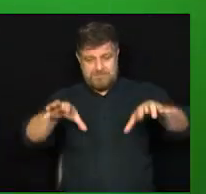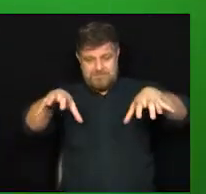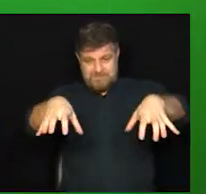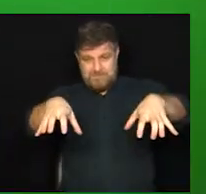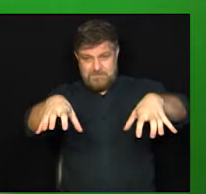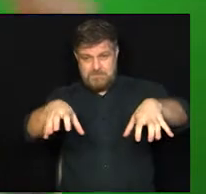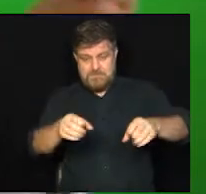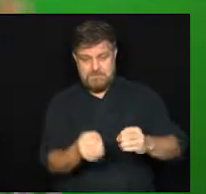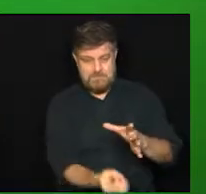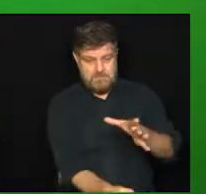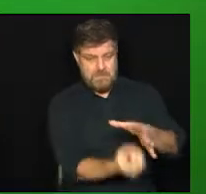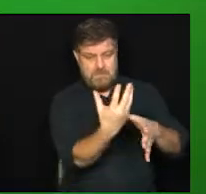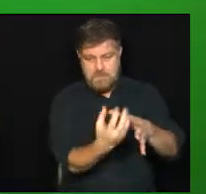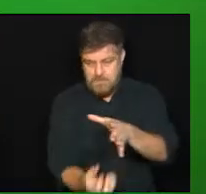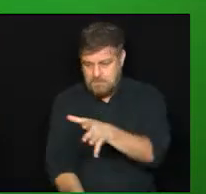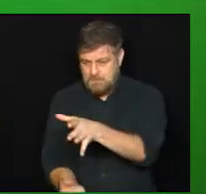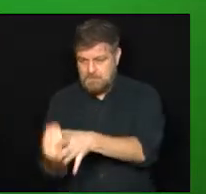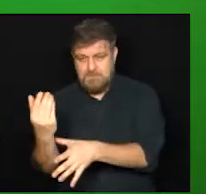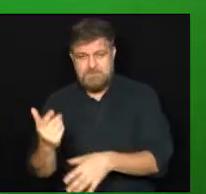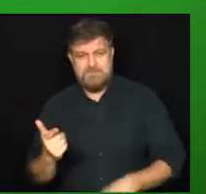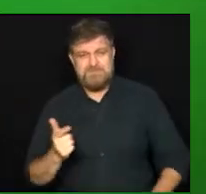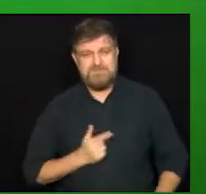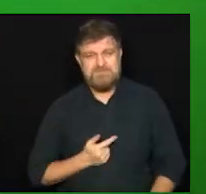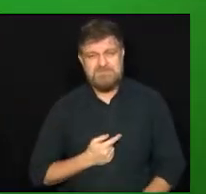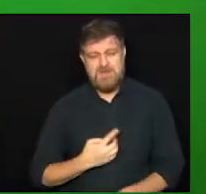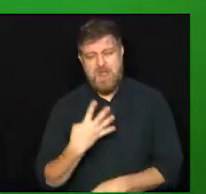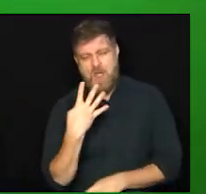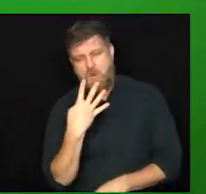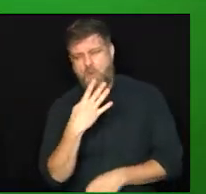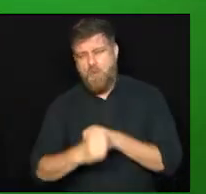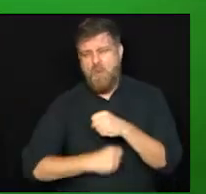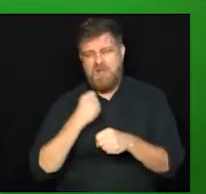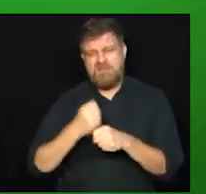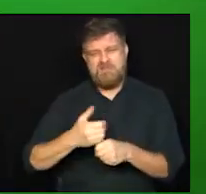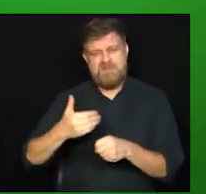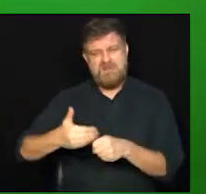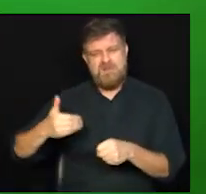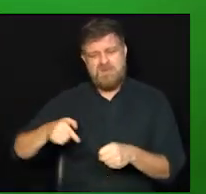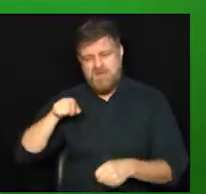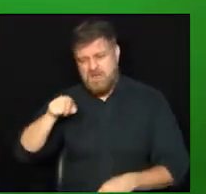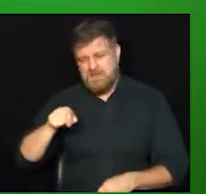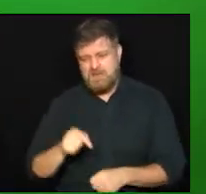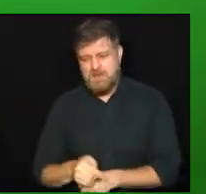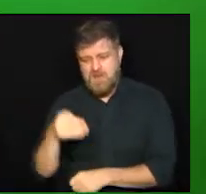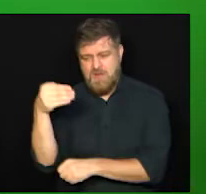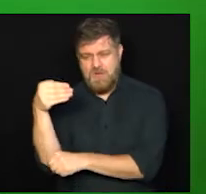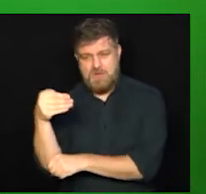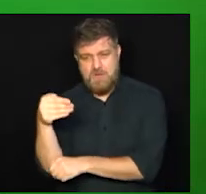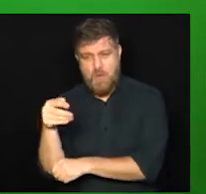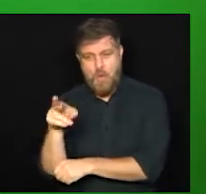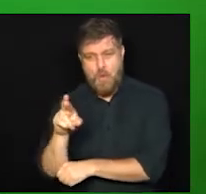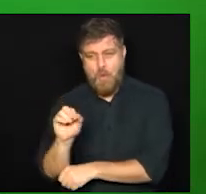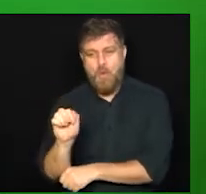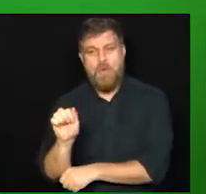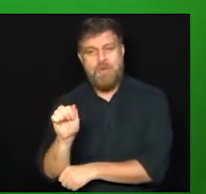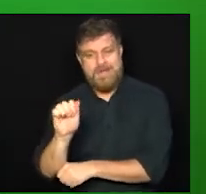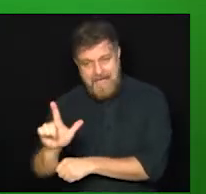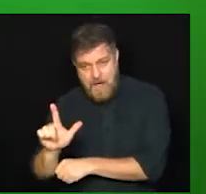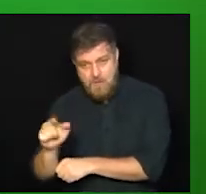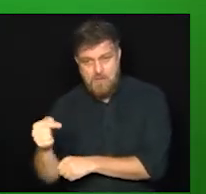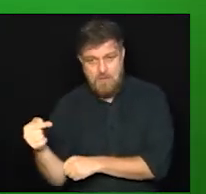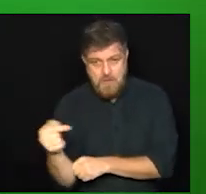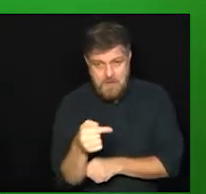foram criados, uns 4, 5 anos atrás, se eu não me engano, acho que o Royal um pouquinho antes e o Expo Dom Pedro em